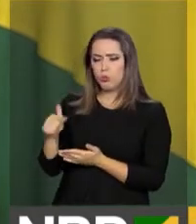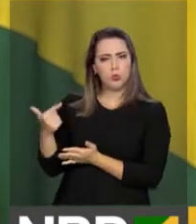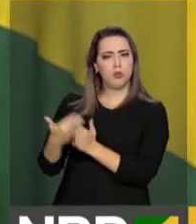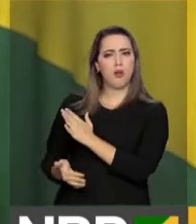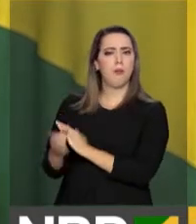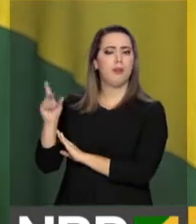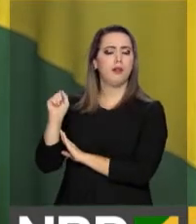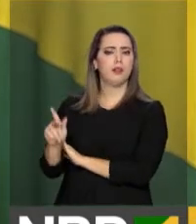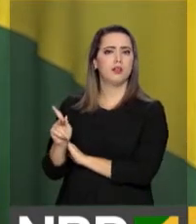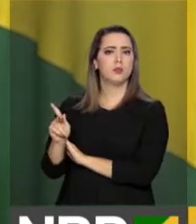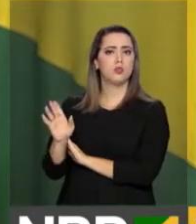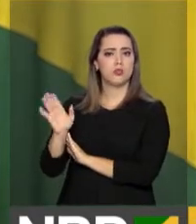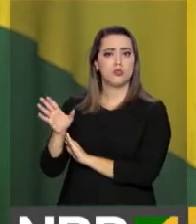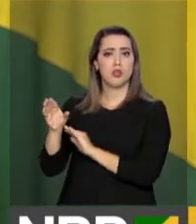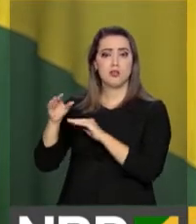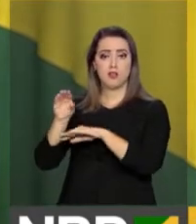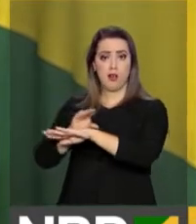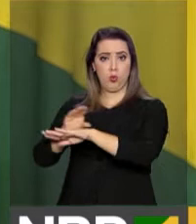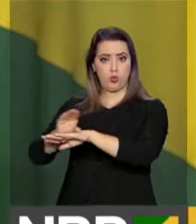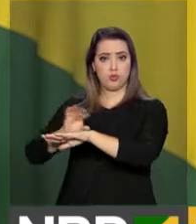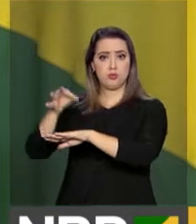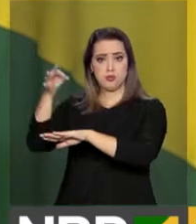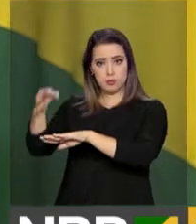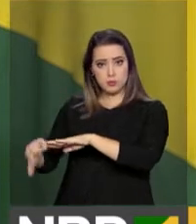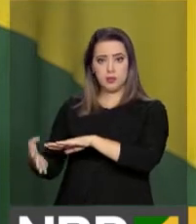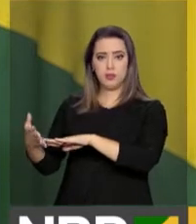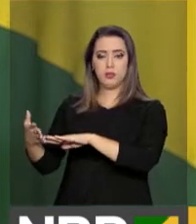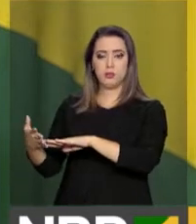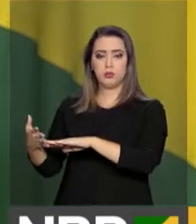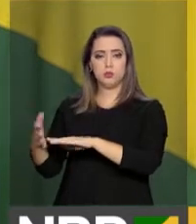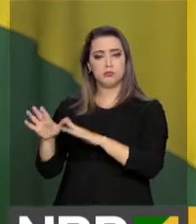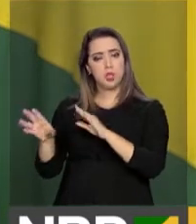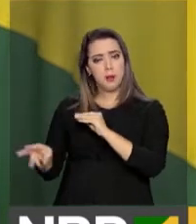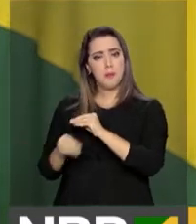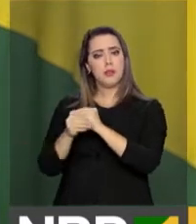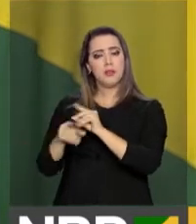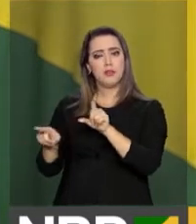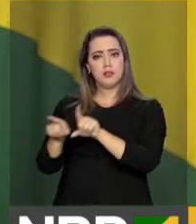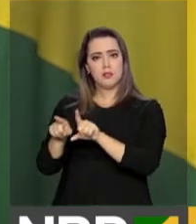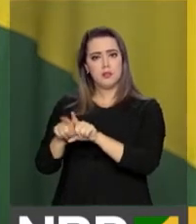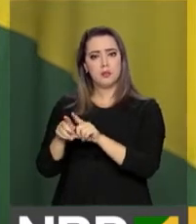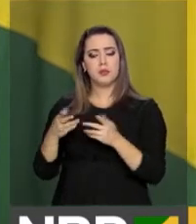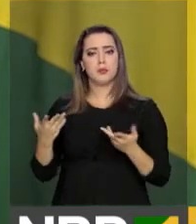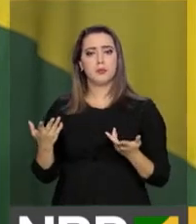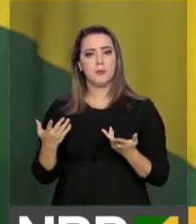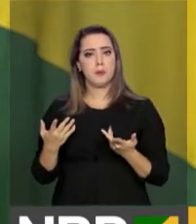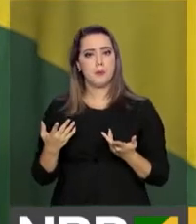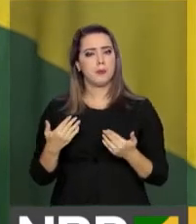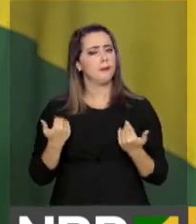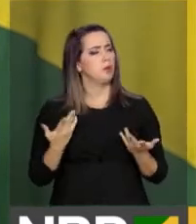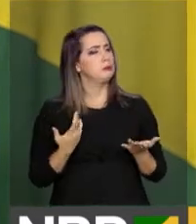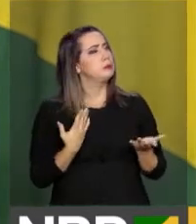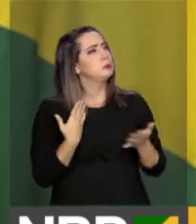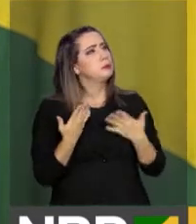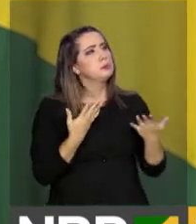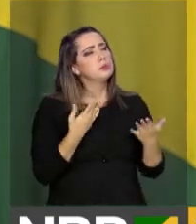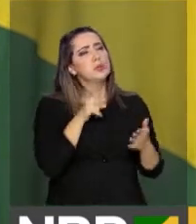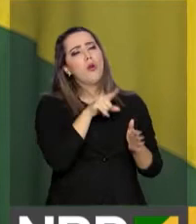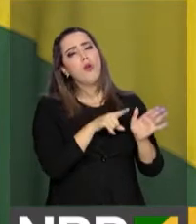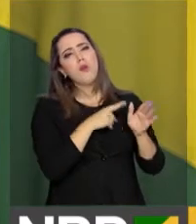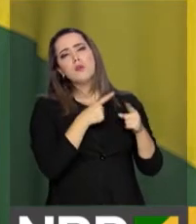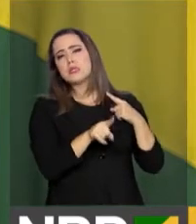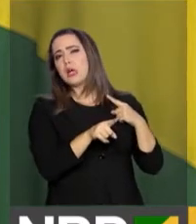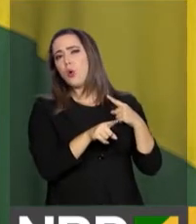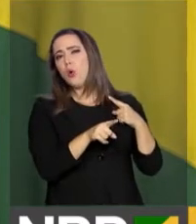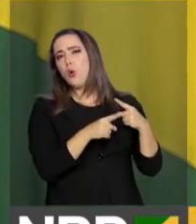garantido não só pelo texto convencional mas pelo texto da emenda aglutinativa você é contra porque a